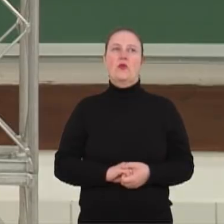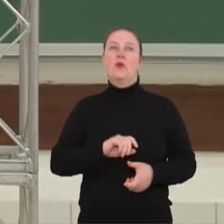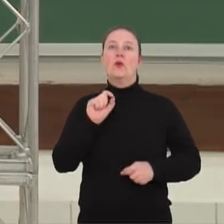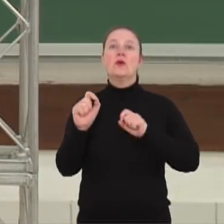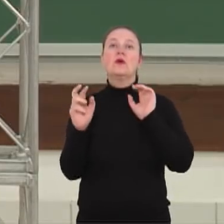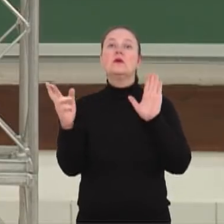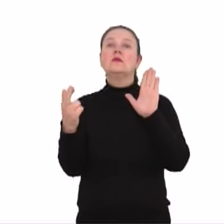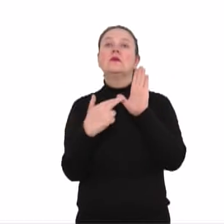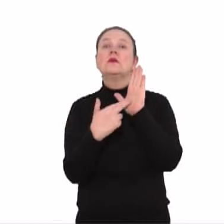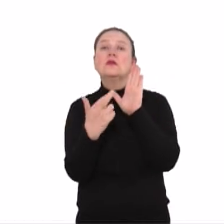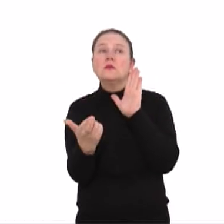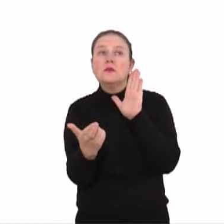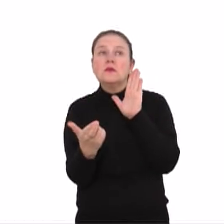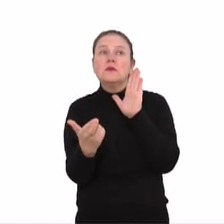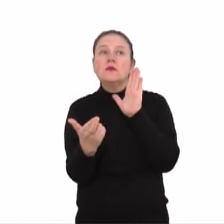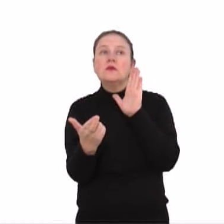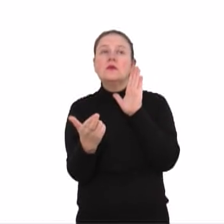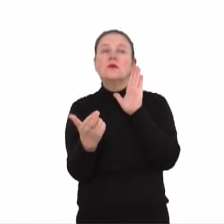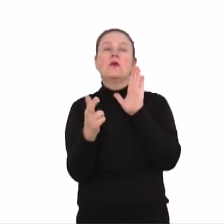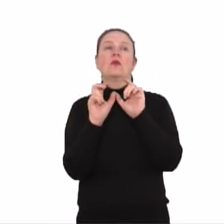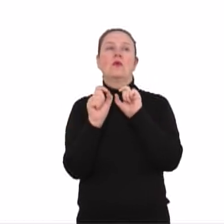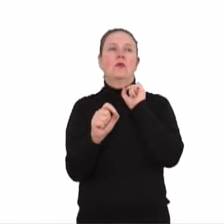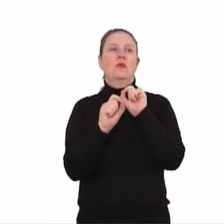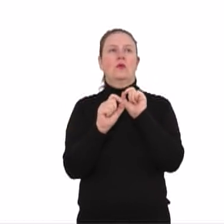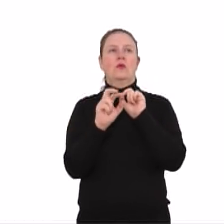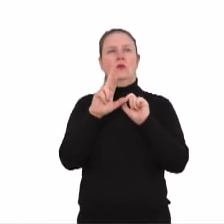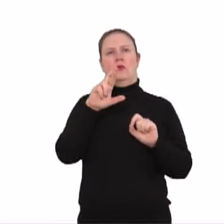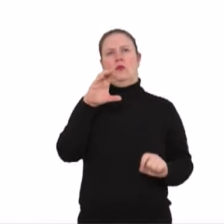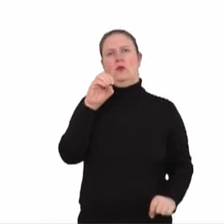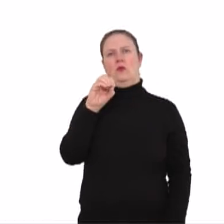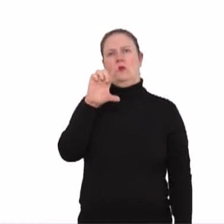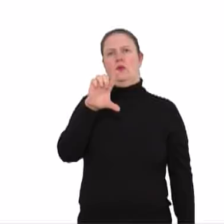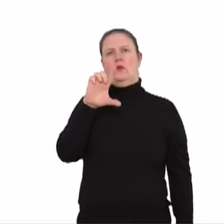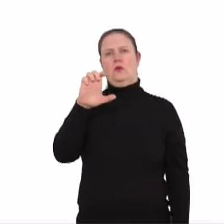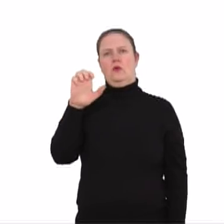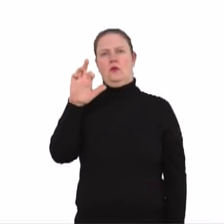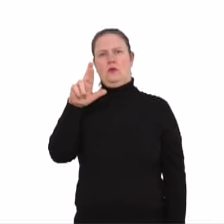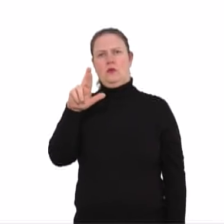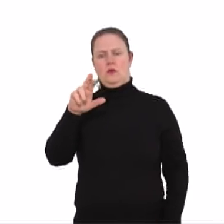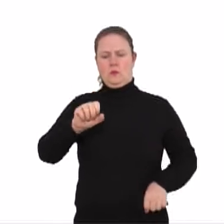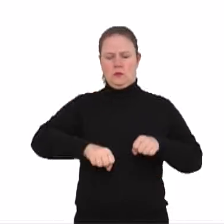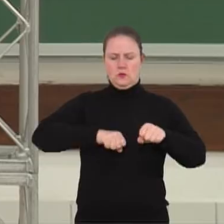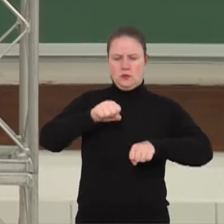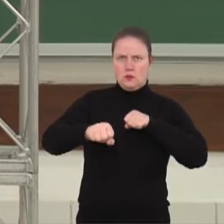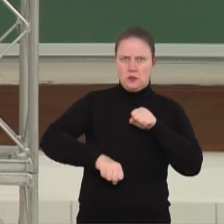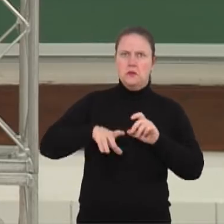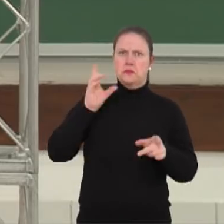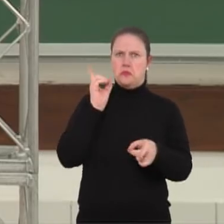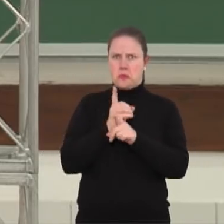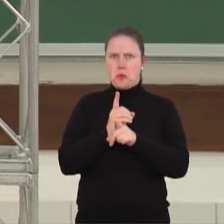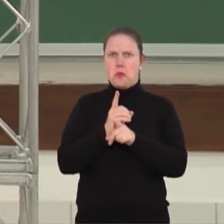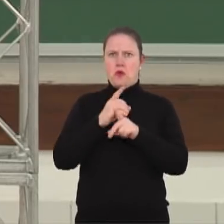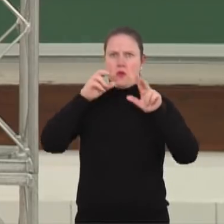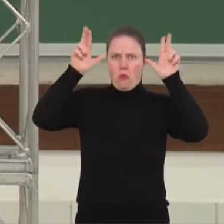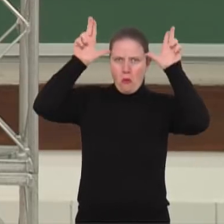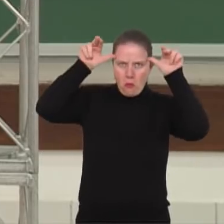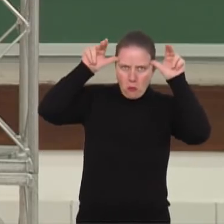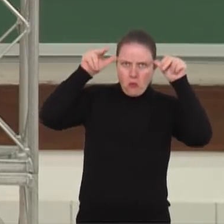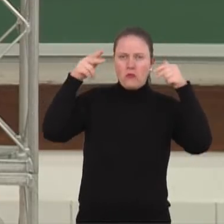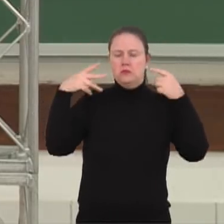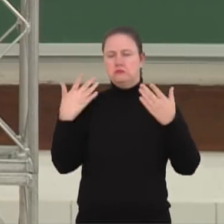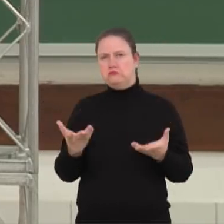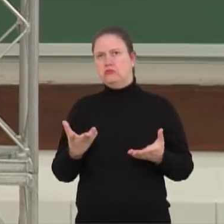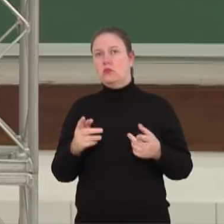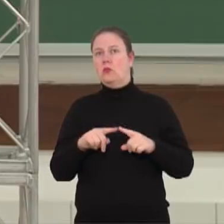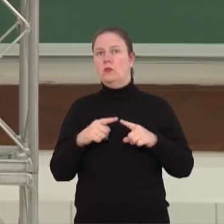você respondeu? Roller coaster. Ah, teacher, mas tem alguns parques que eu encontro bicicleta, encontro cavalo. Claro, mas